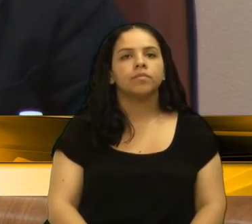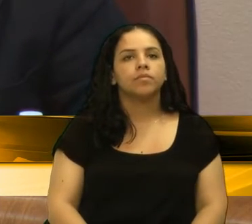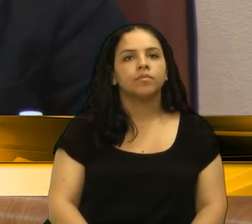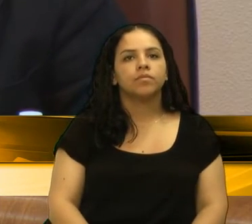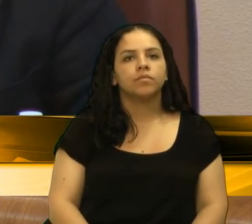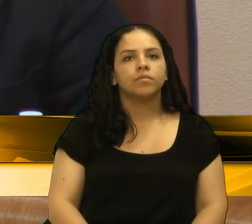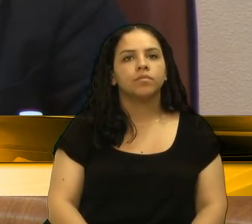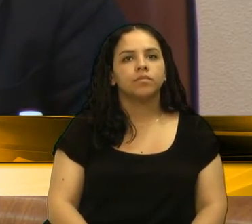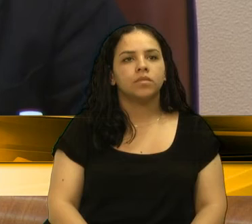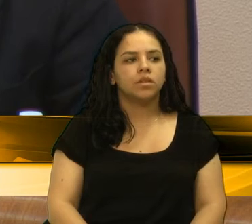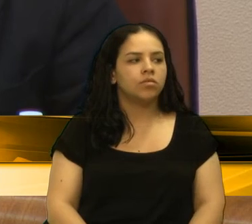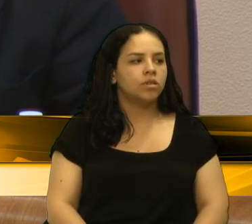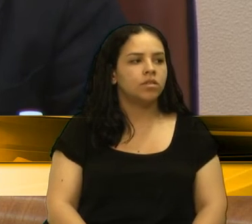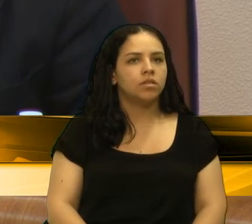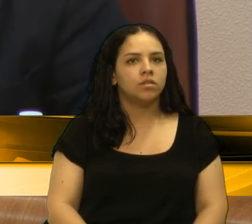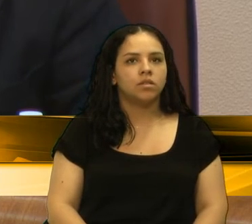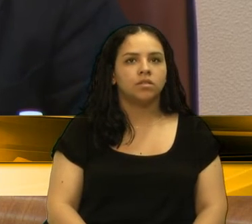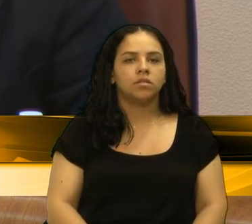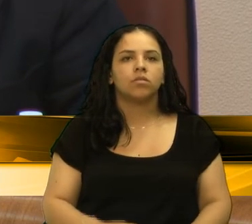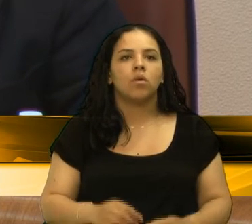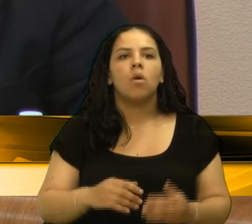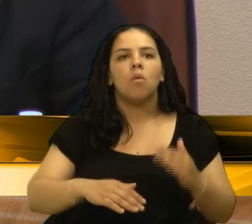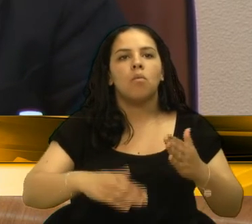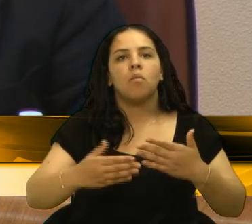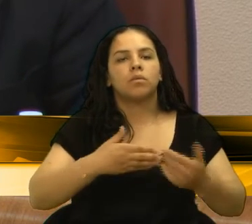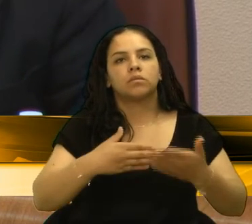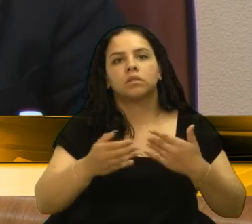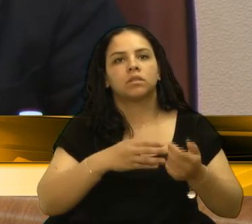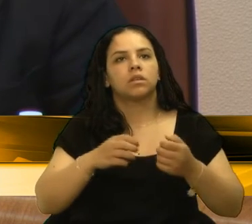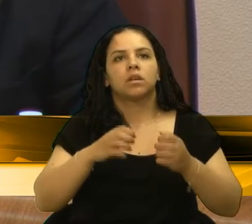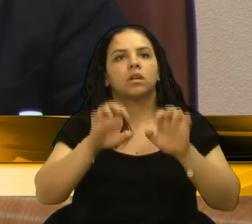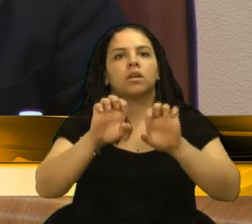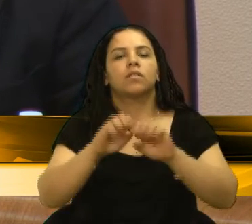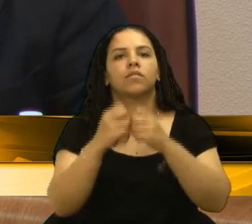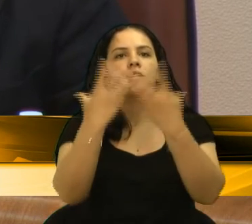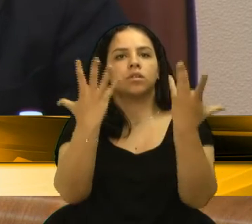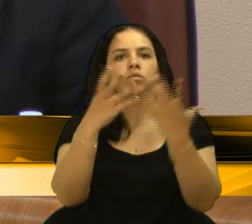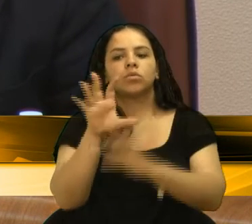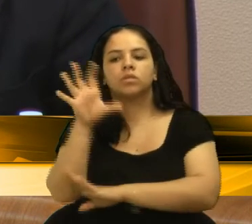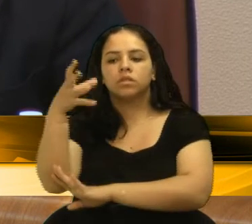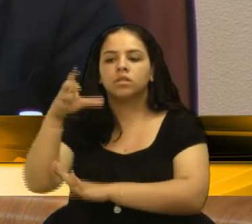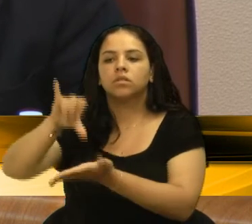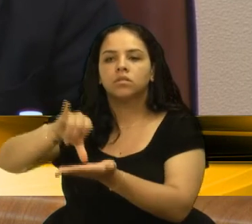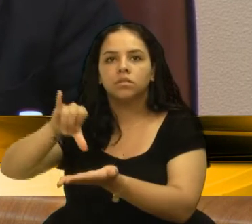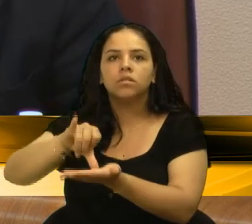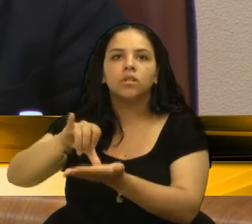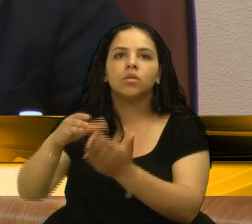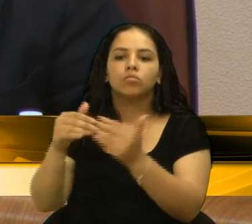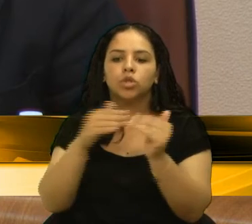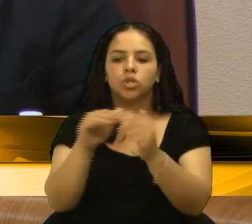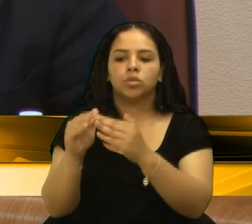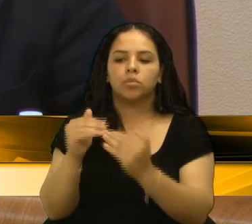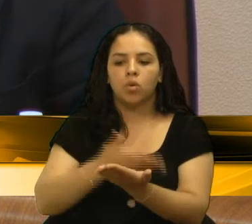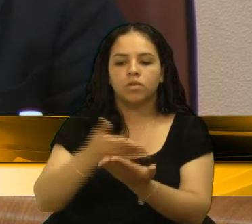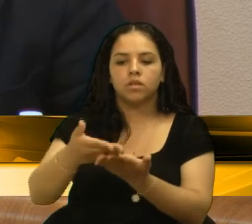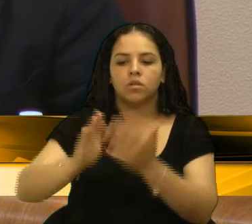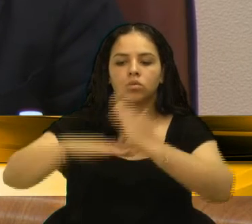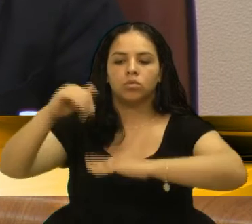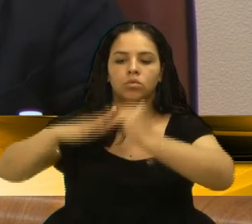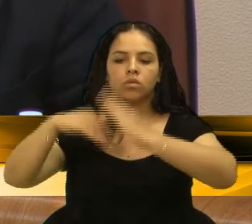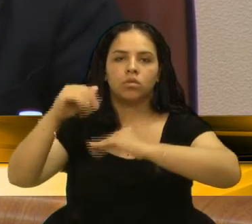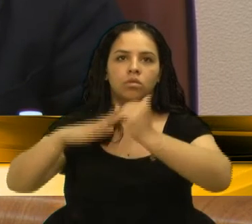Kuhn, em autorizando qualquer evento da Praça Dante Alighieri, se obtendo uma, e se fosse obtida autorização para início das obras de